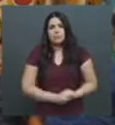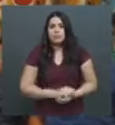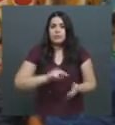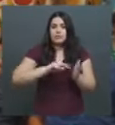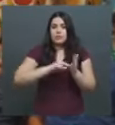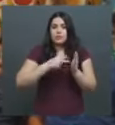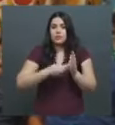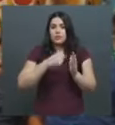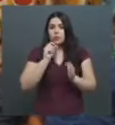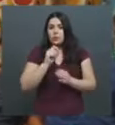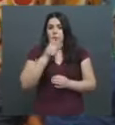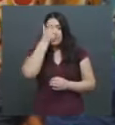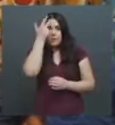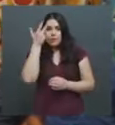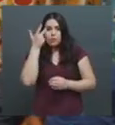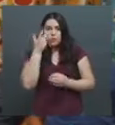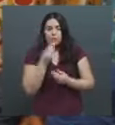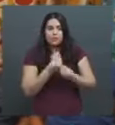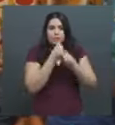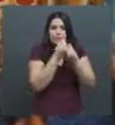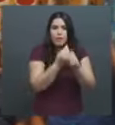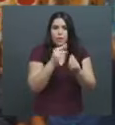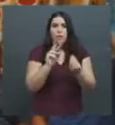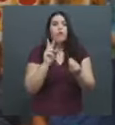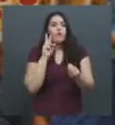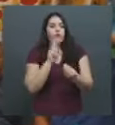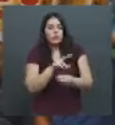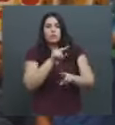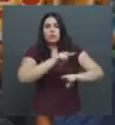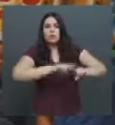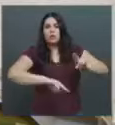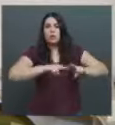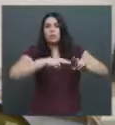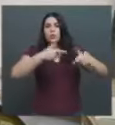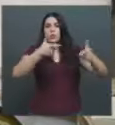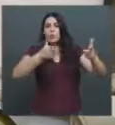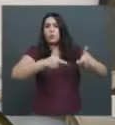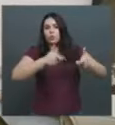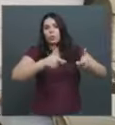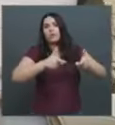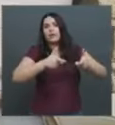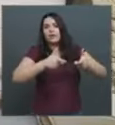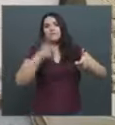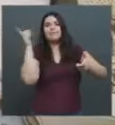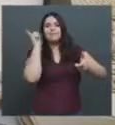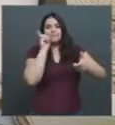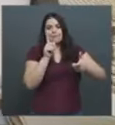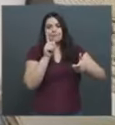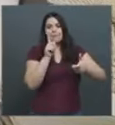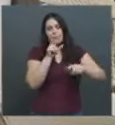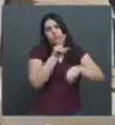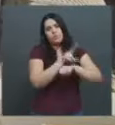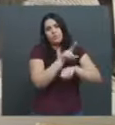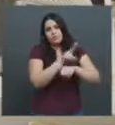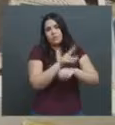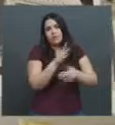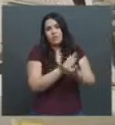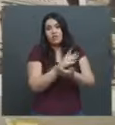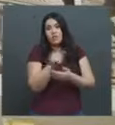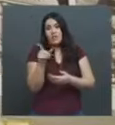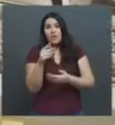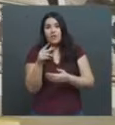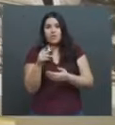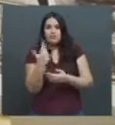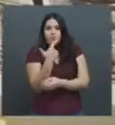o doador viu na Universidade Federal de Uberlândia a instituição em condições de preservar aquilo que durante 20